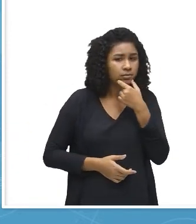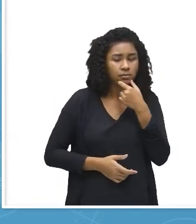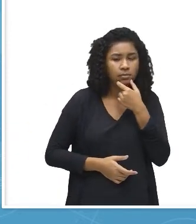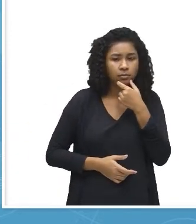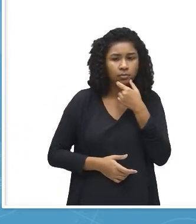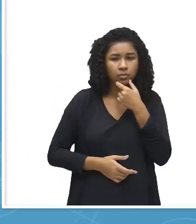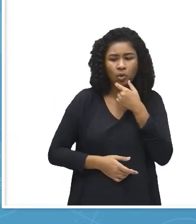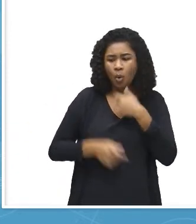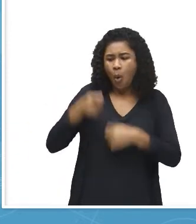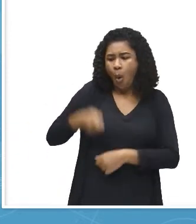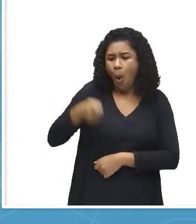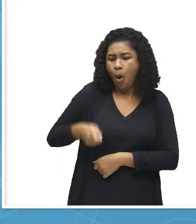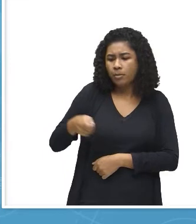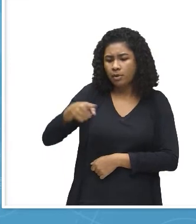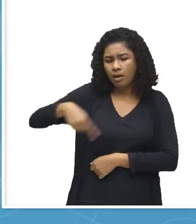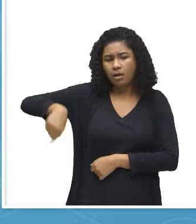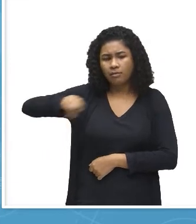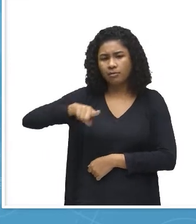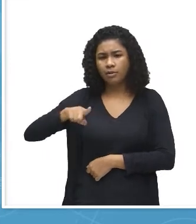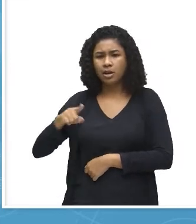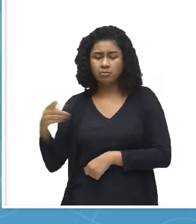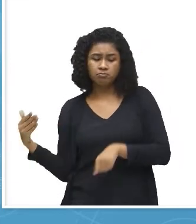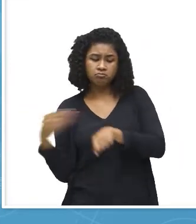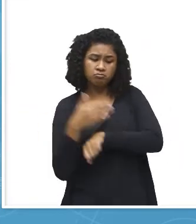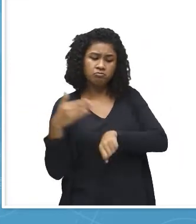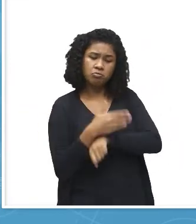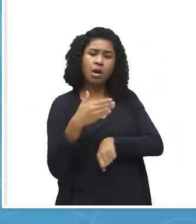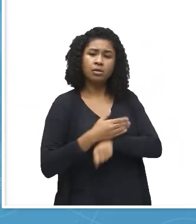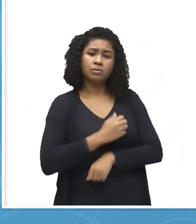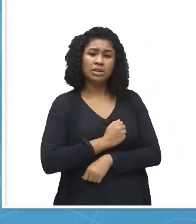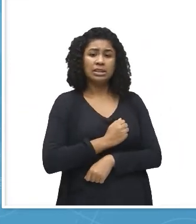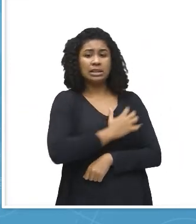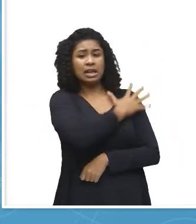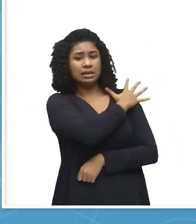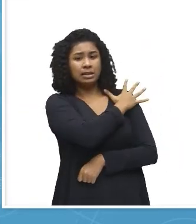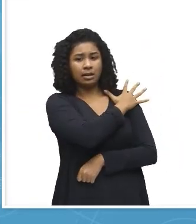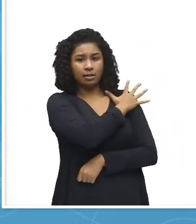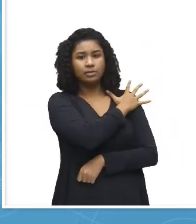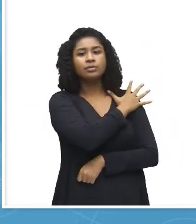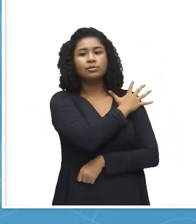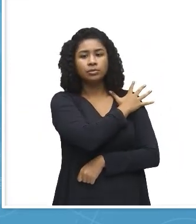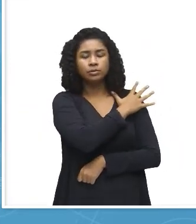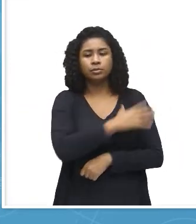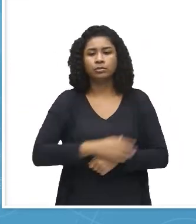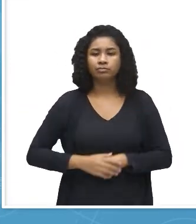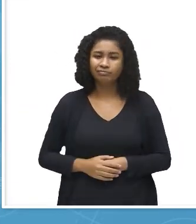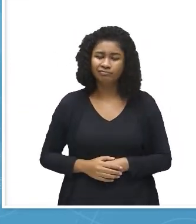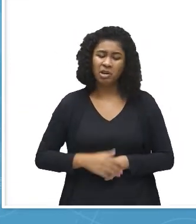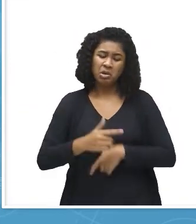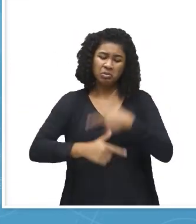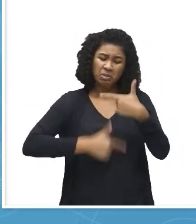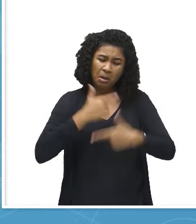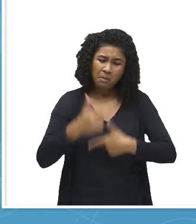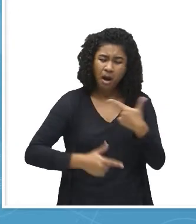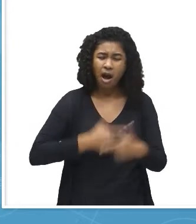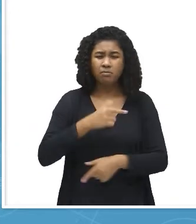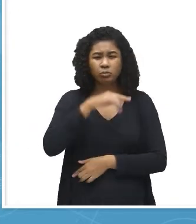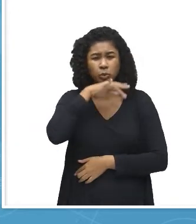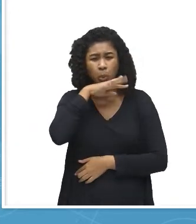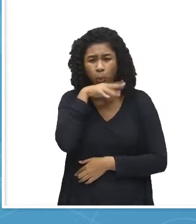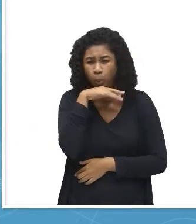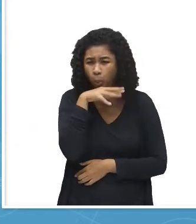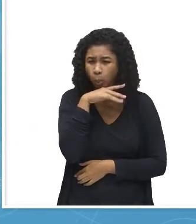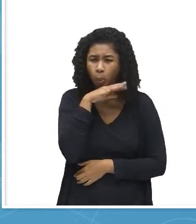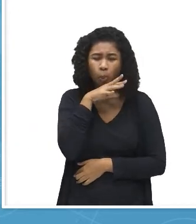exército e da companhia britânica nas Índias Orientais. Péssimas condições de trabalho para os chamados cipaios, que eram